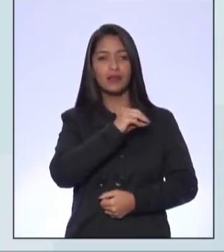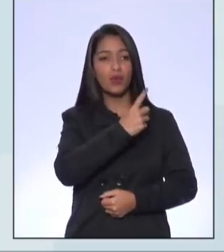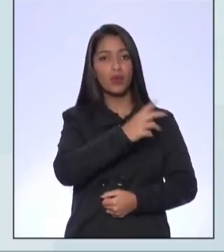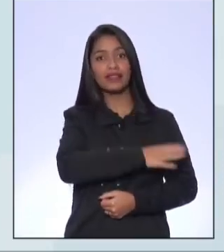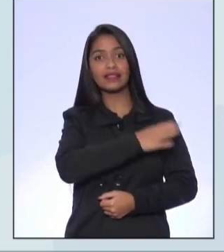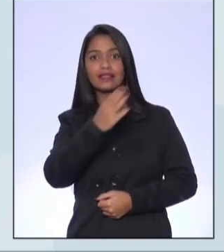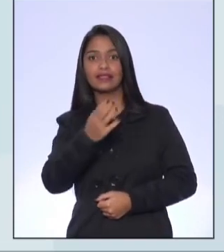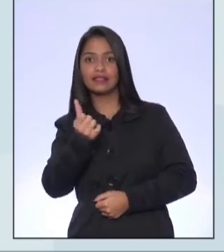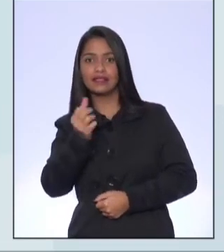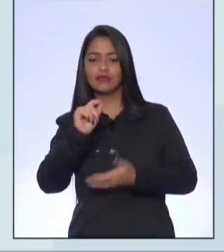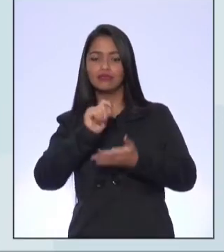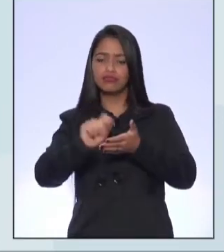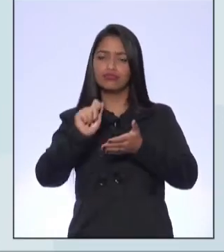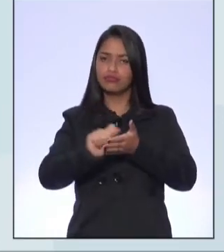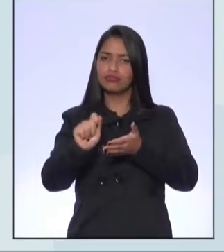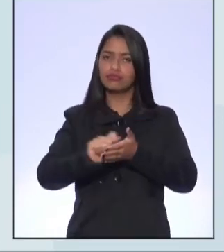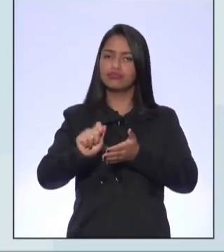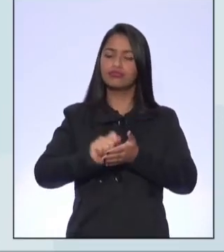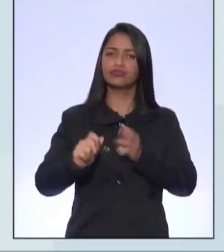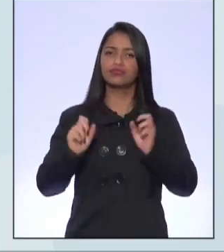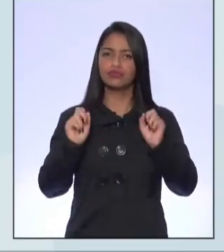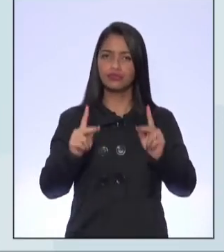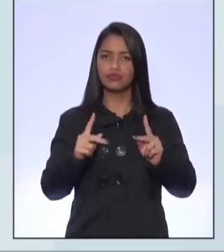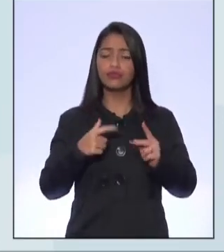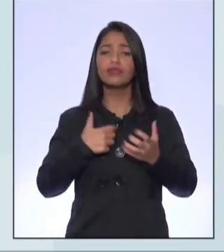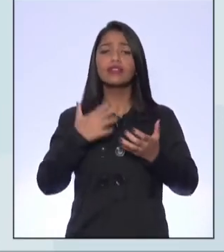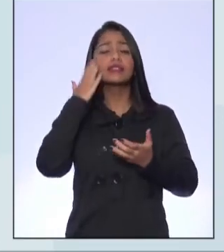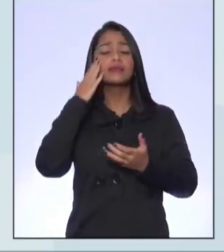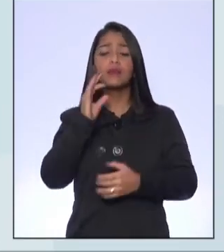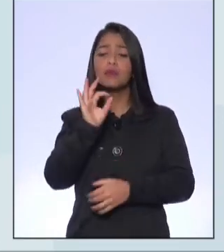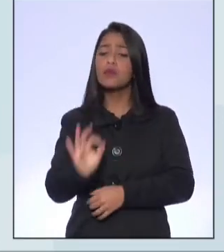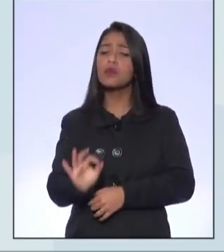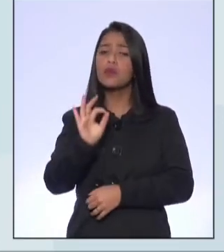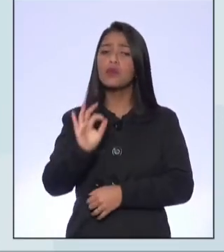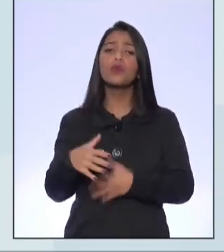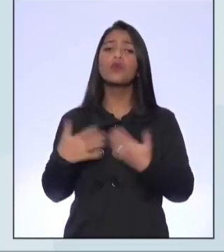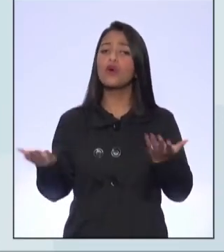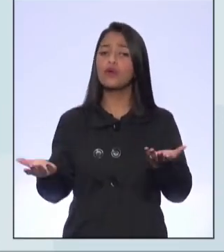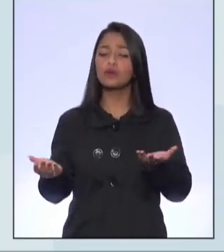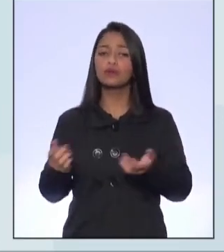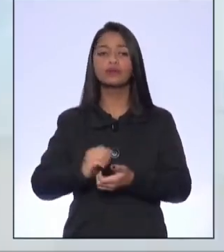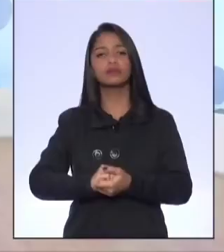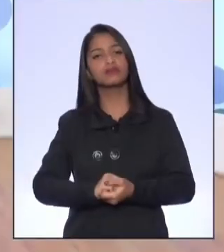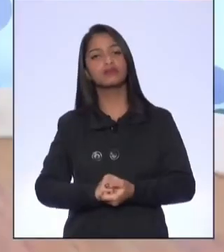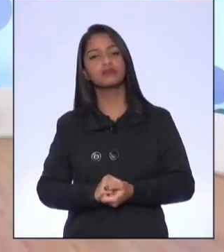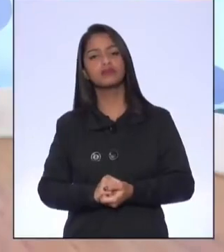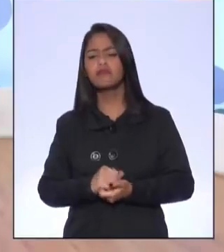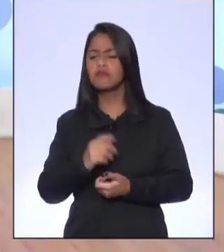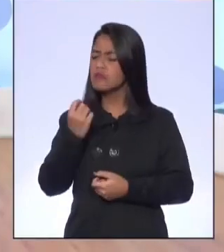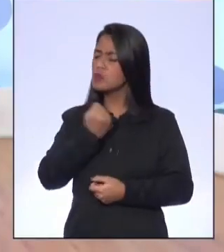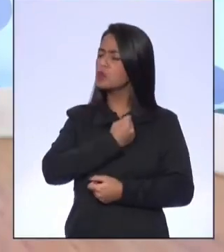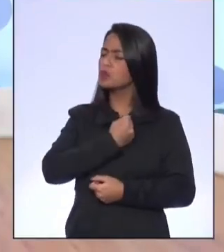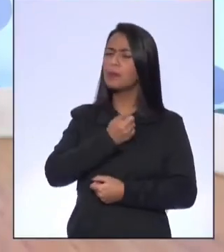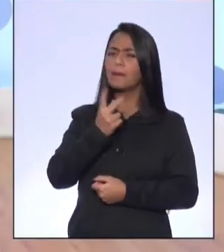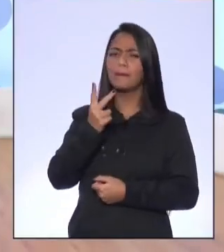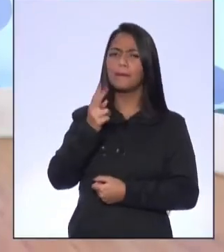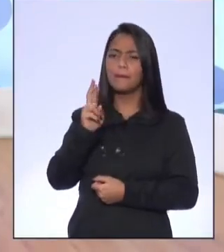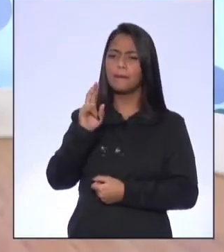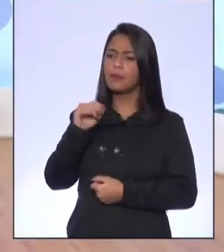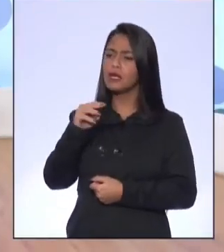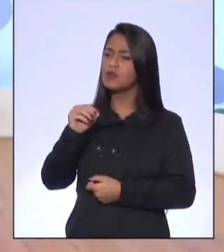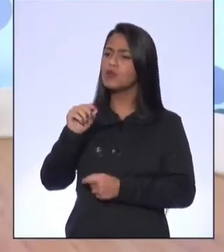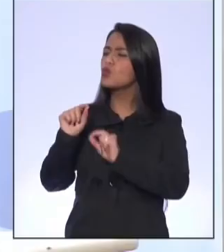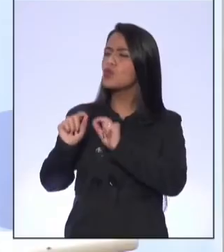números primos e aí eu quero saber qual é a porcentagem. Ô, Jonas, qual que é a definição de um número primo? O número primo